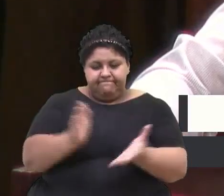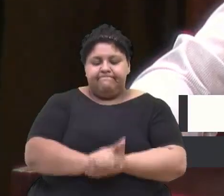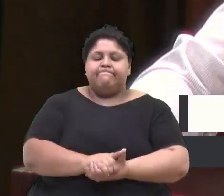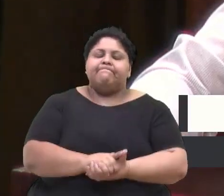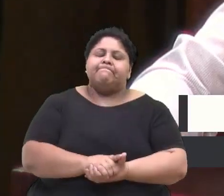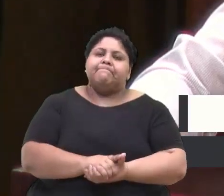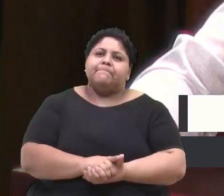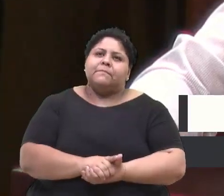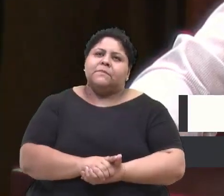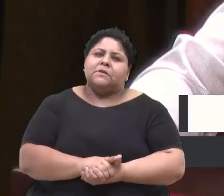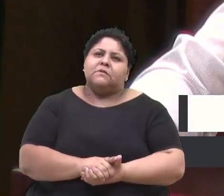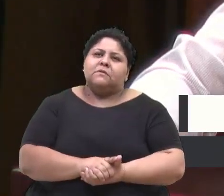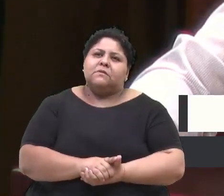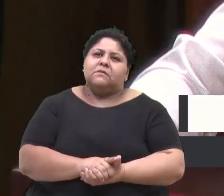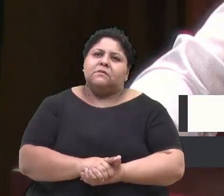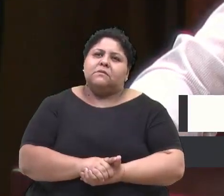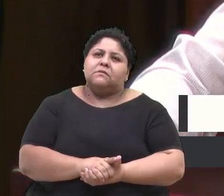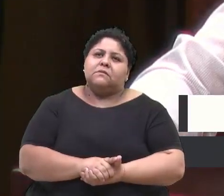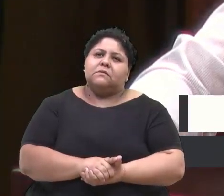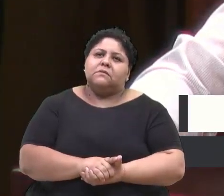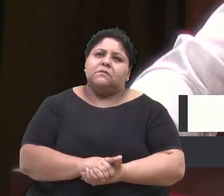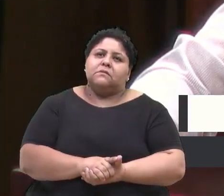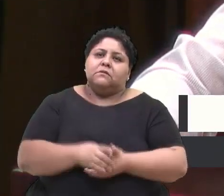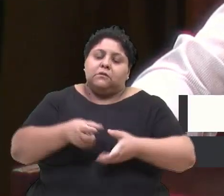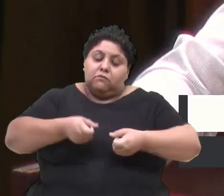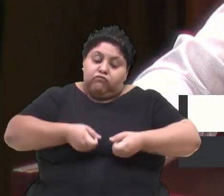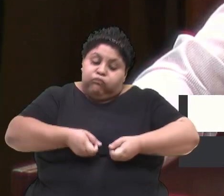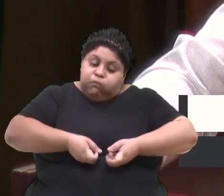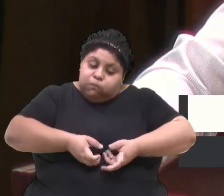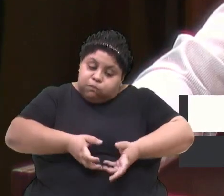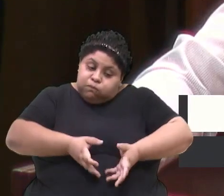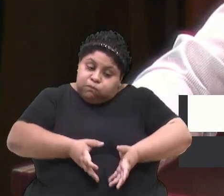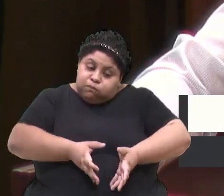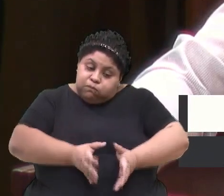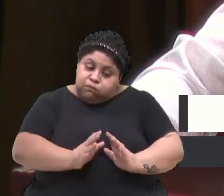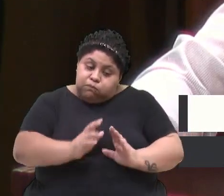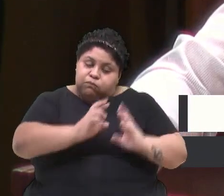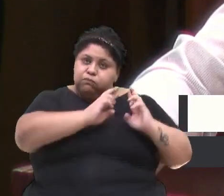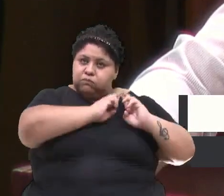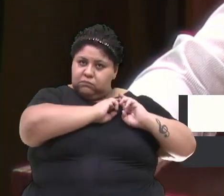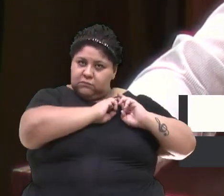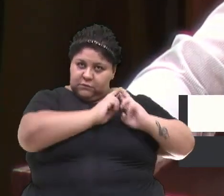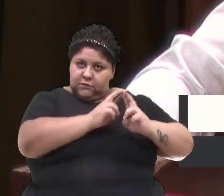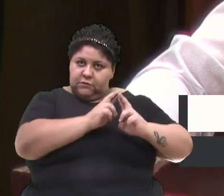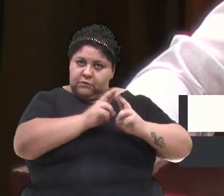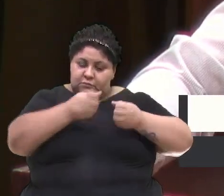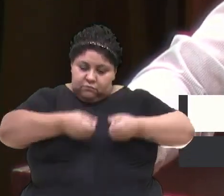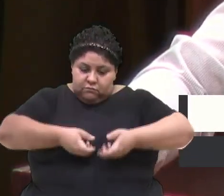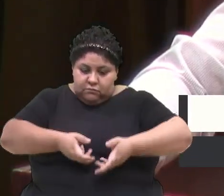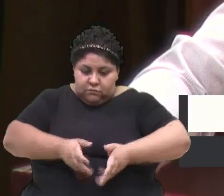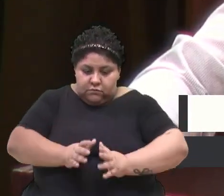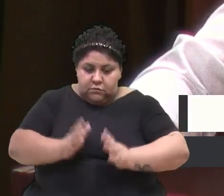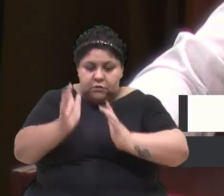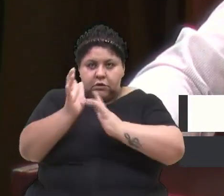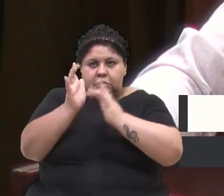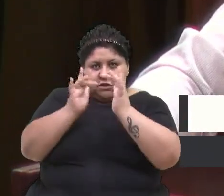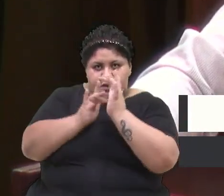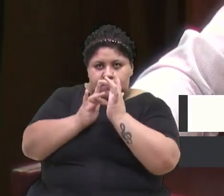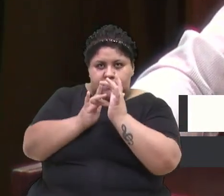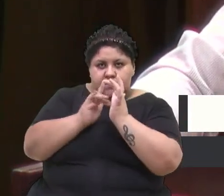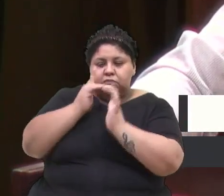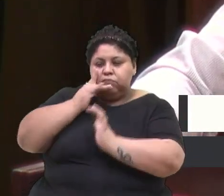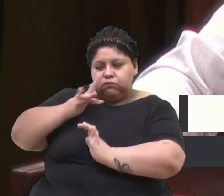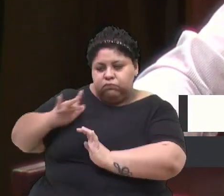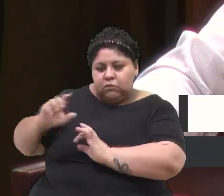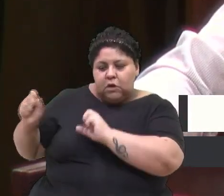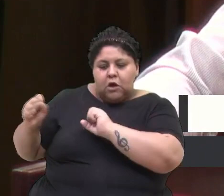que o nascimento, a representação, né, do nascimento do Jesus menino, ele possa